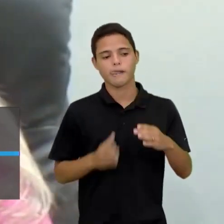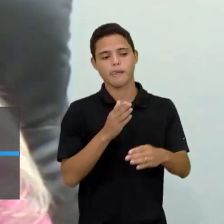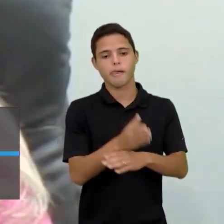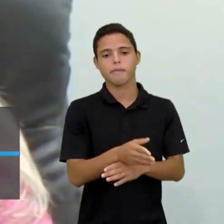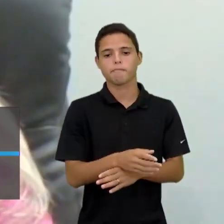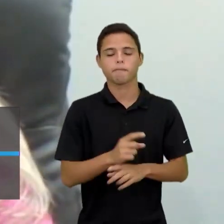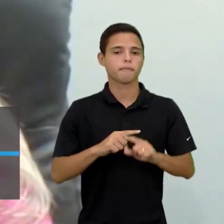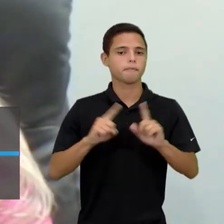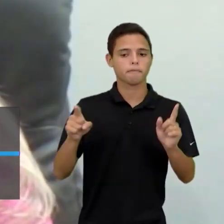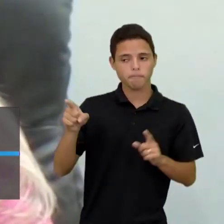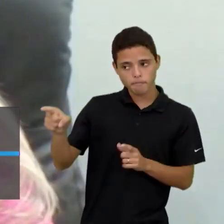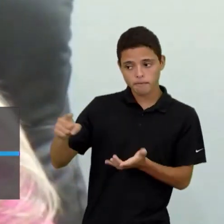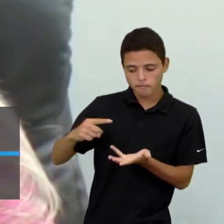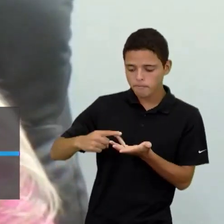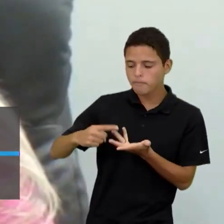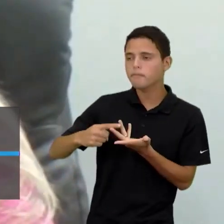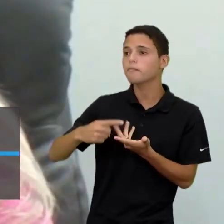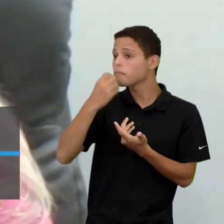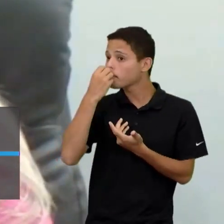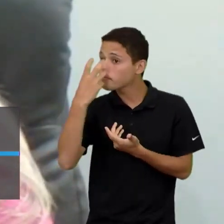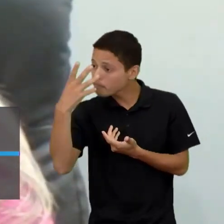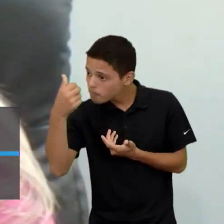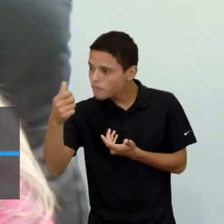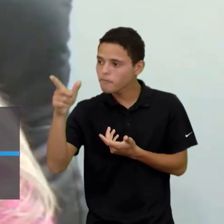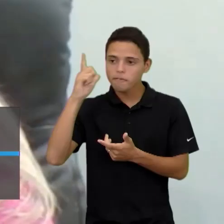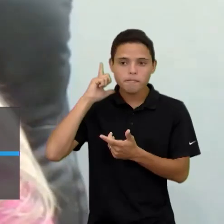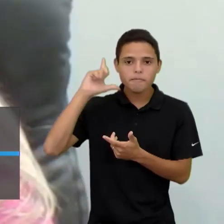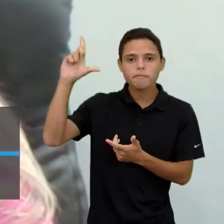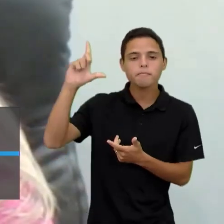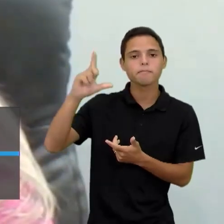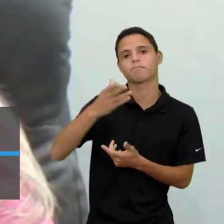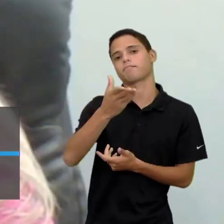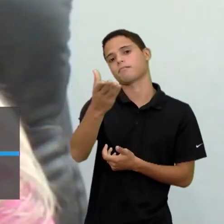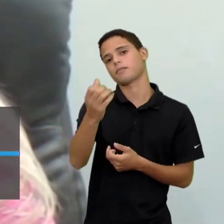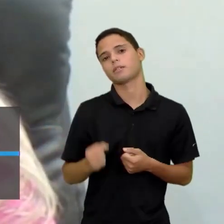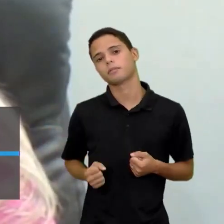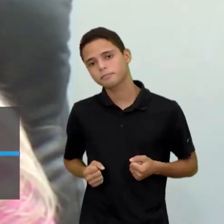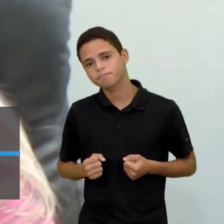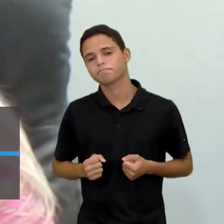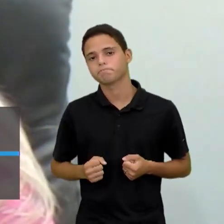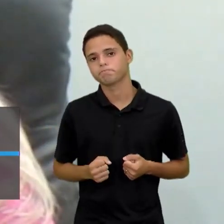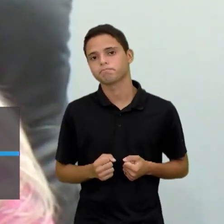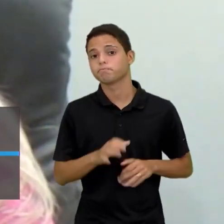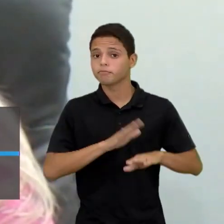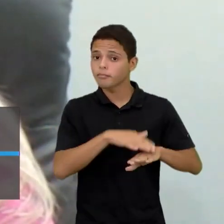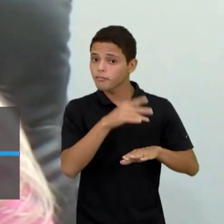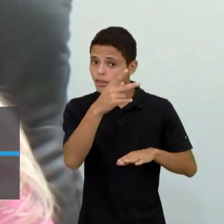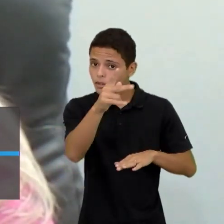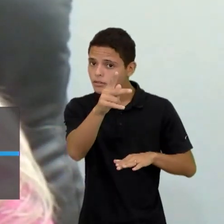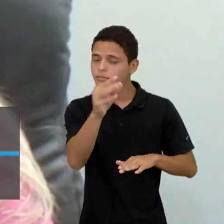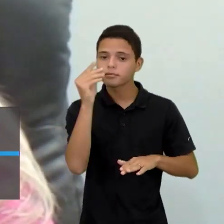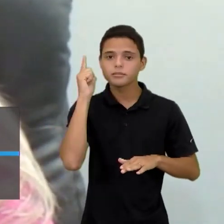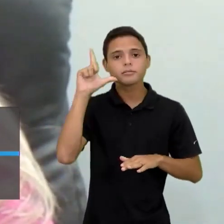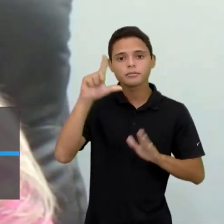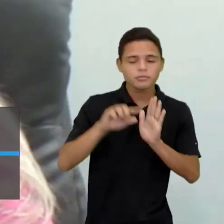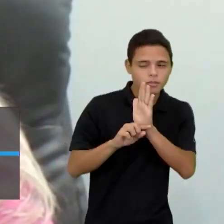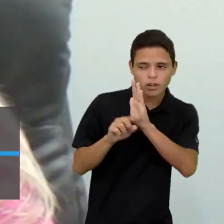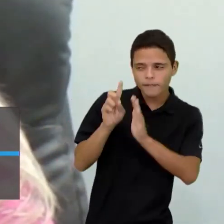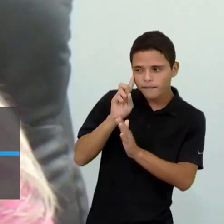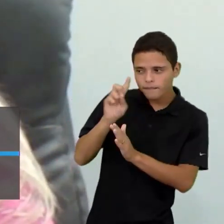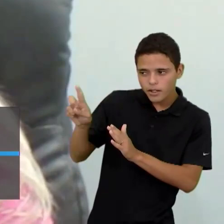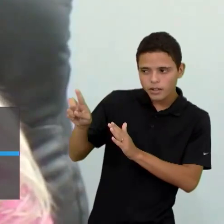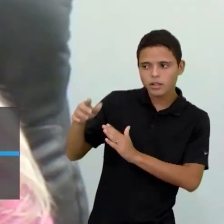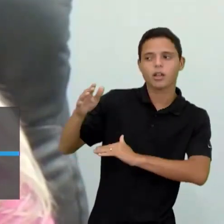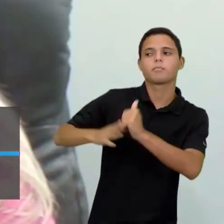ele tem de bom? O que ele consegue fazer? São vocês que vão poder olhar para